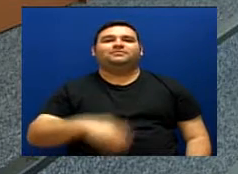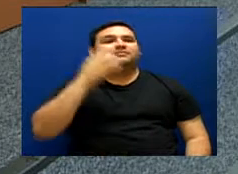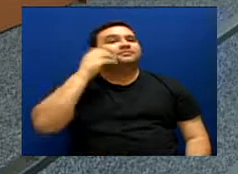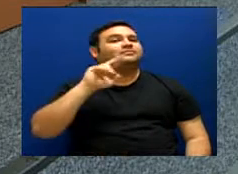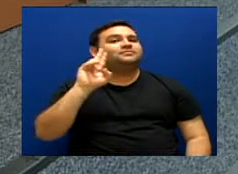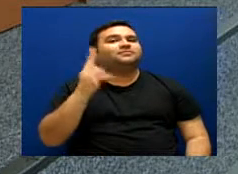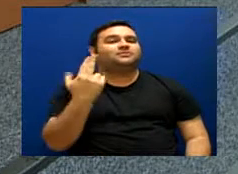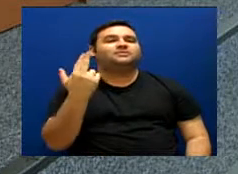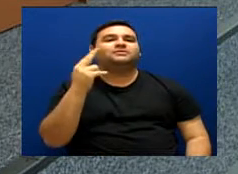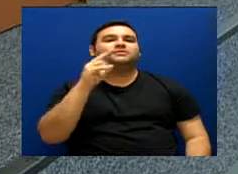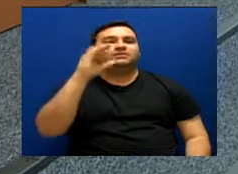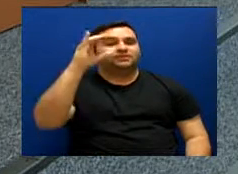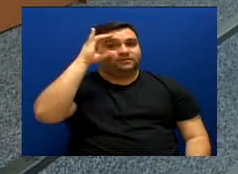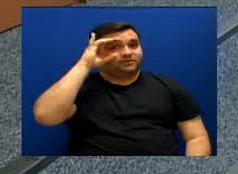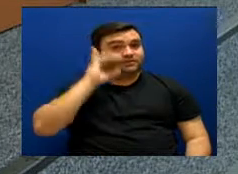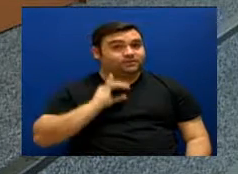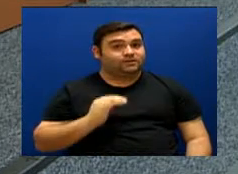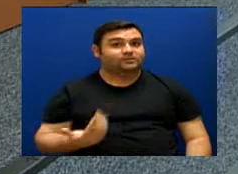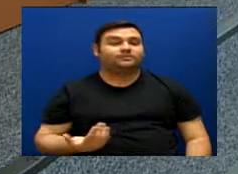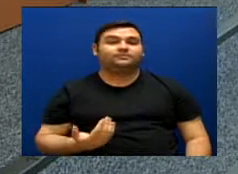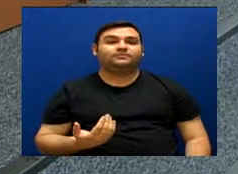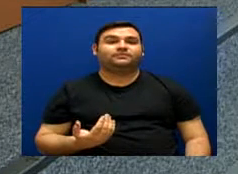Vereador Iara, sim.